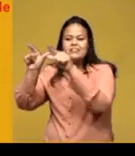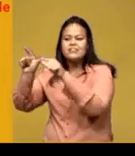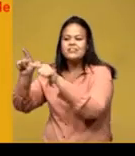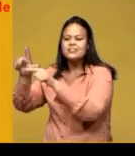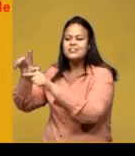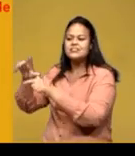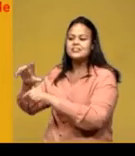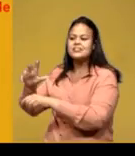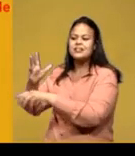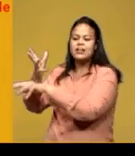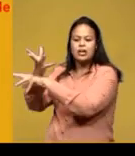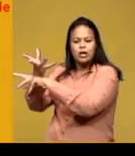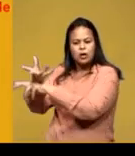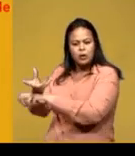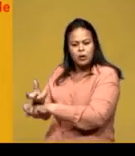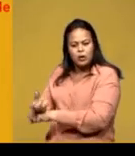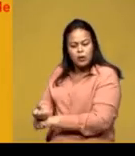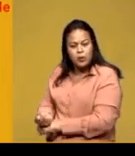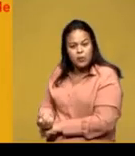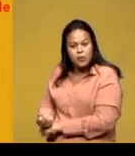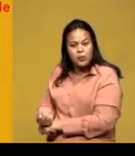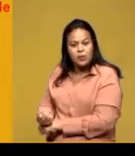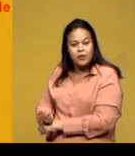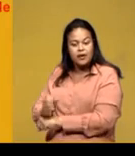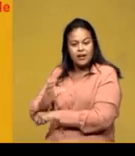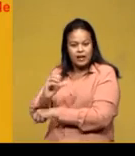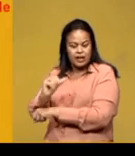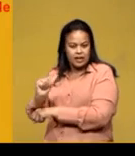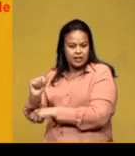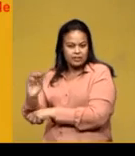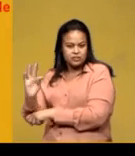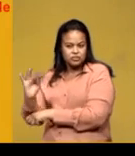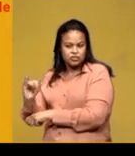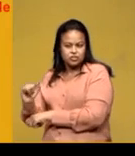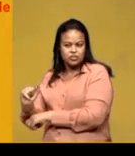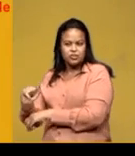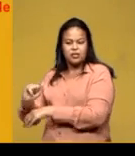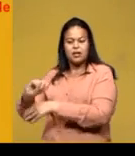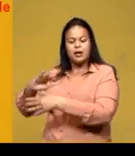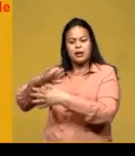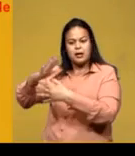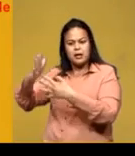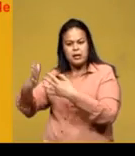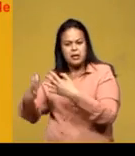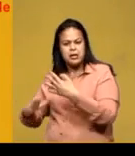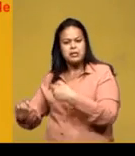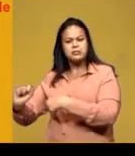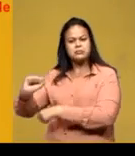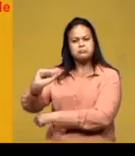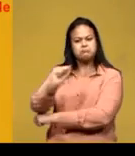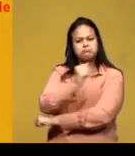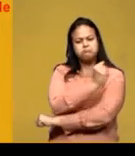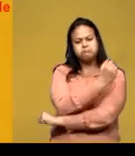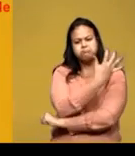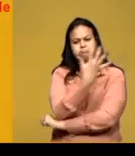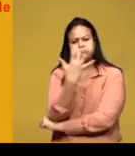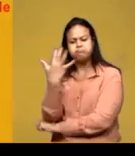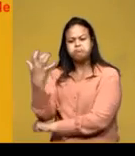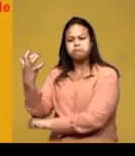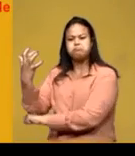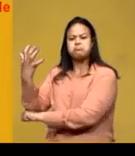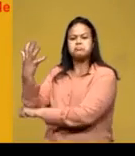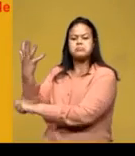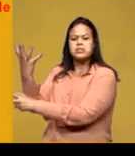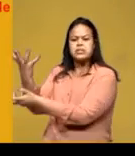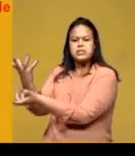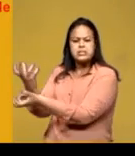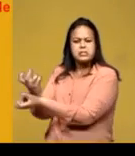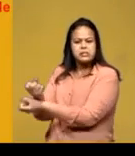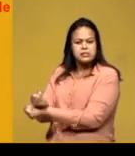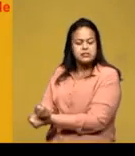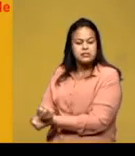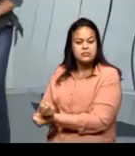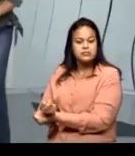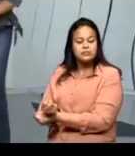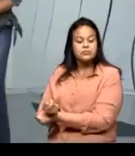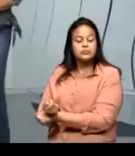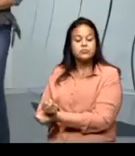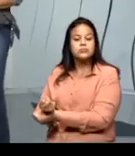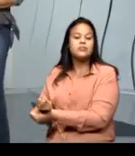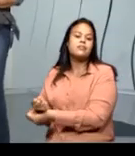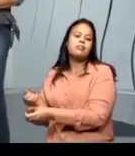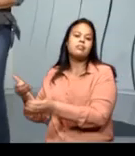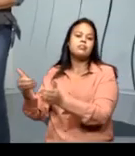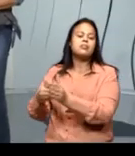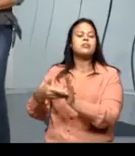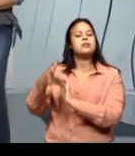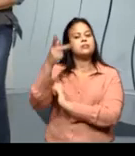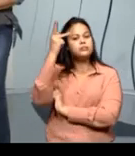Mata Atlântica e Cerrado, com uma viagem de 250 da cidade de São Paulo. São esses os